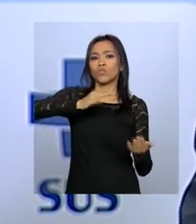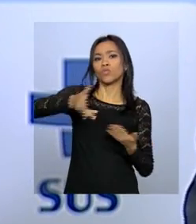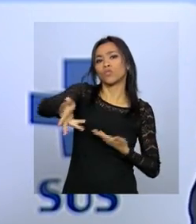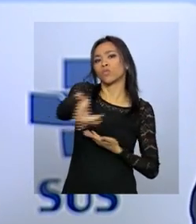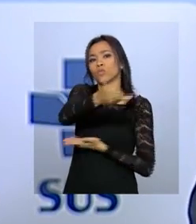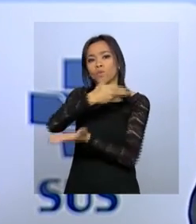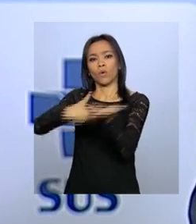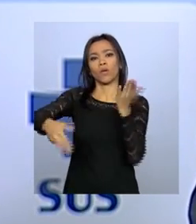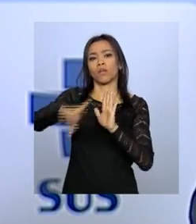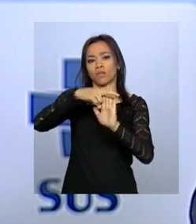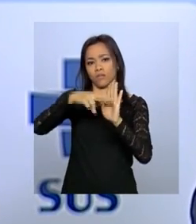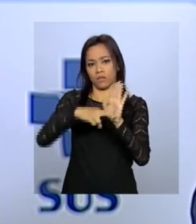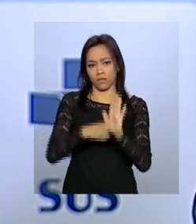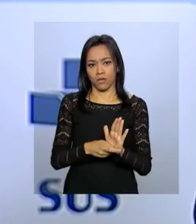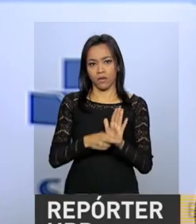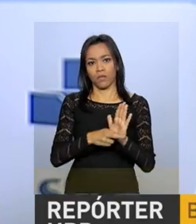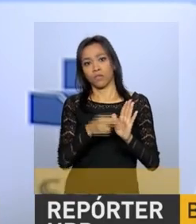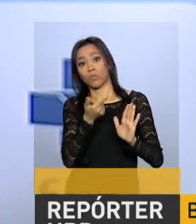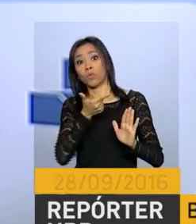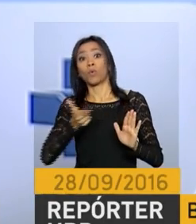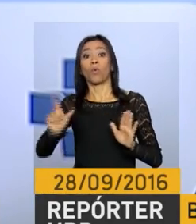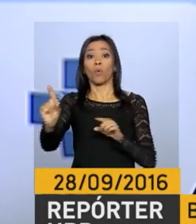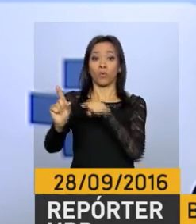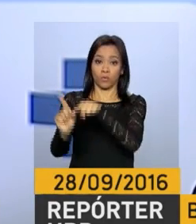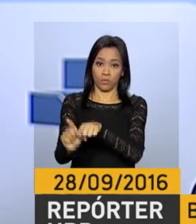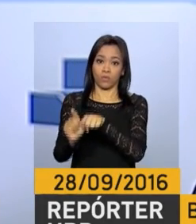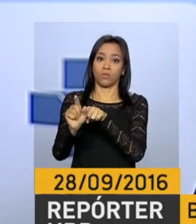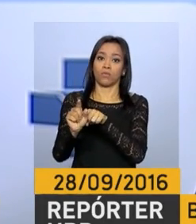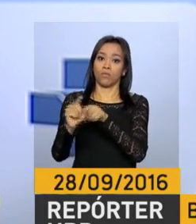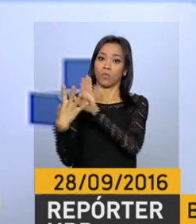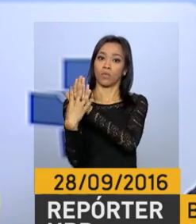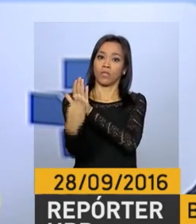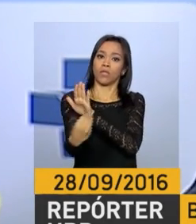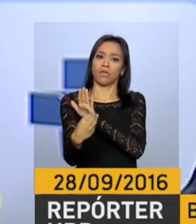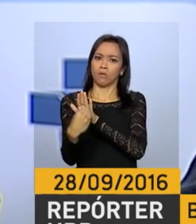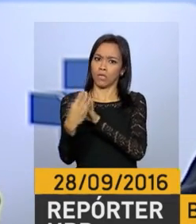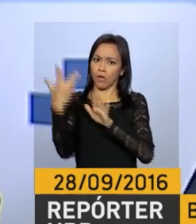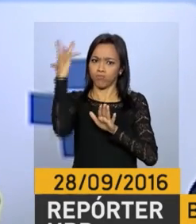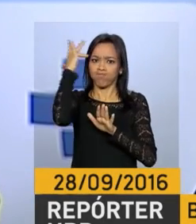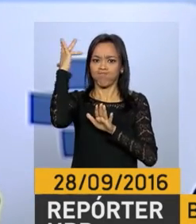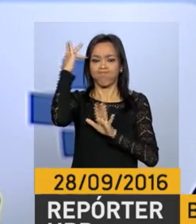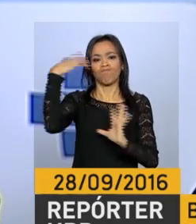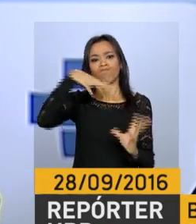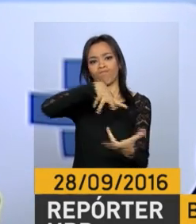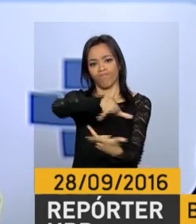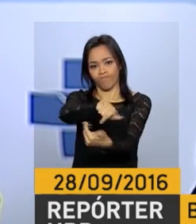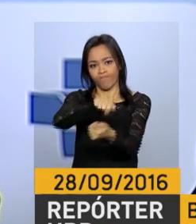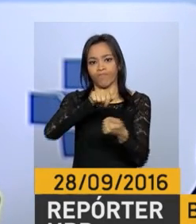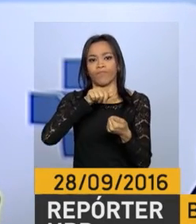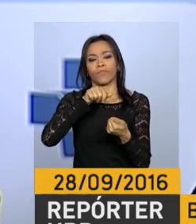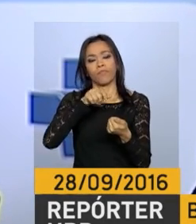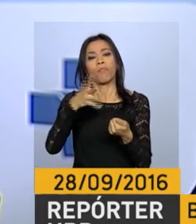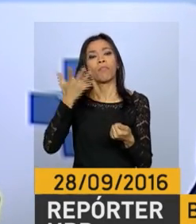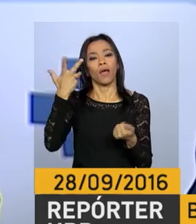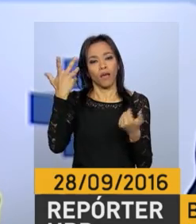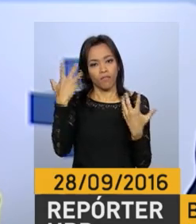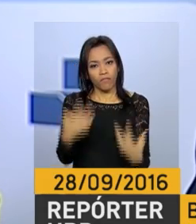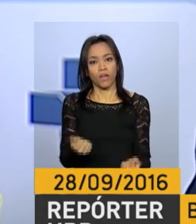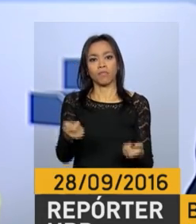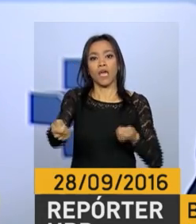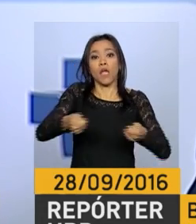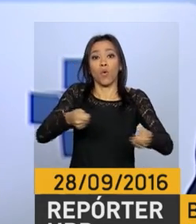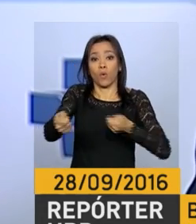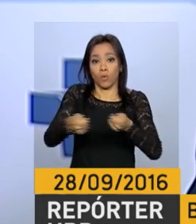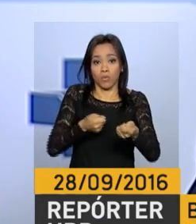por um que é o mais avançado do mundo e vamos ainda assim economizar recursos